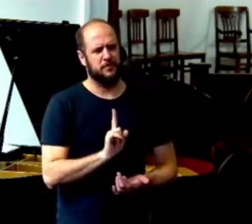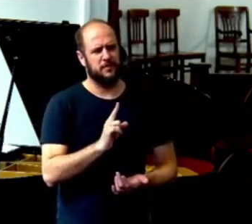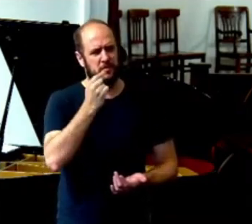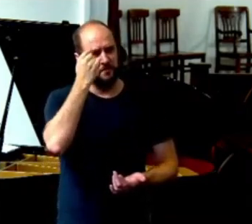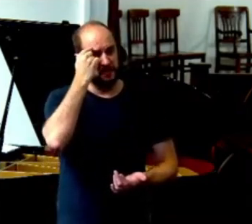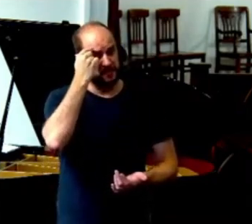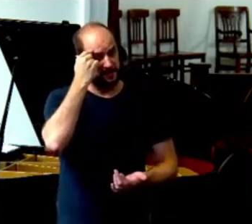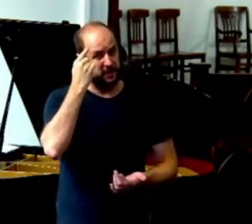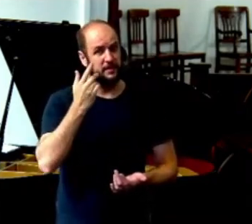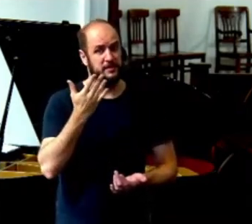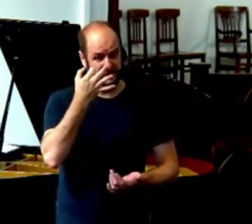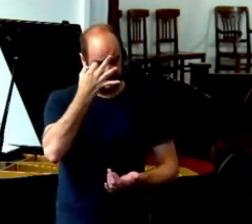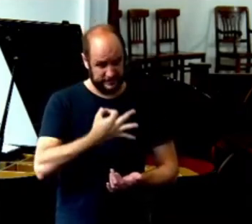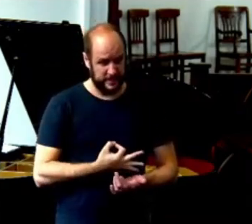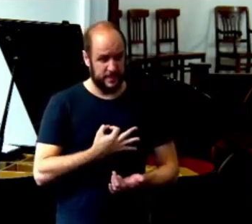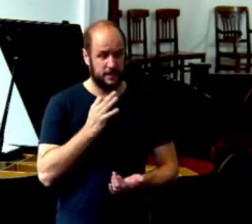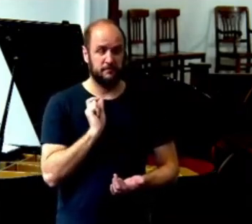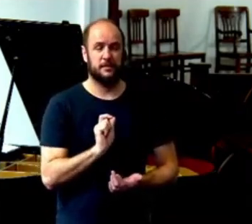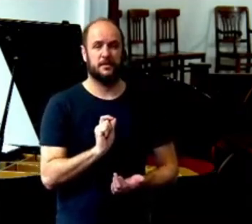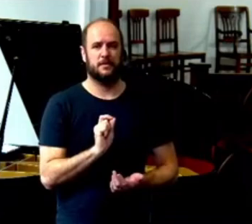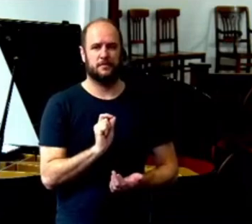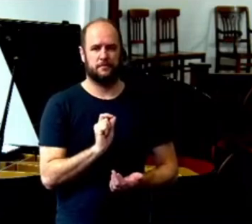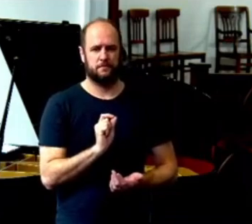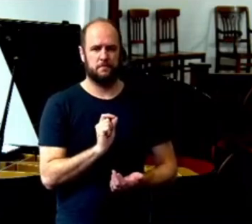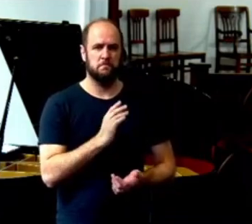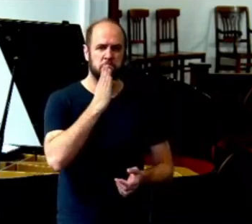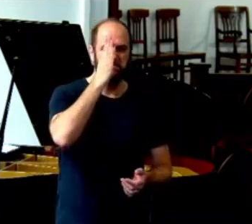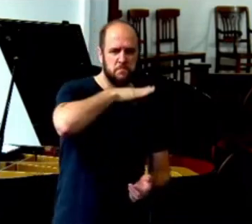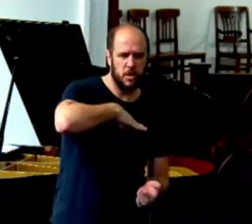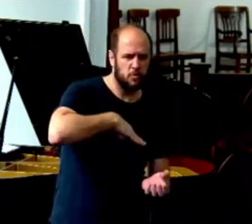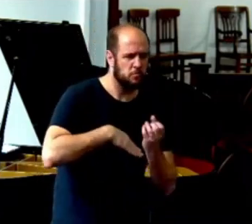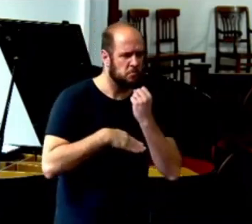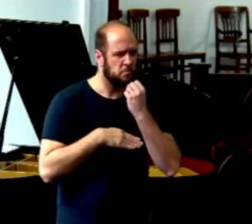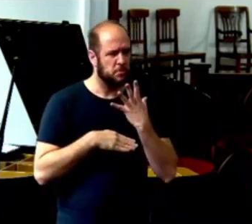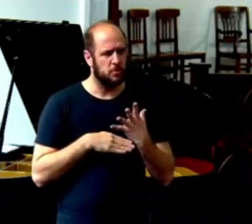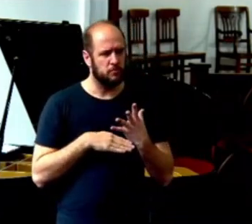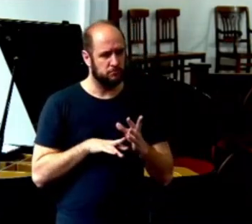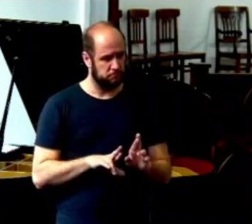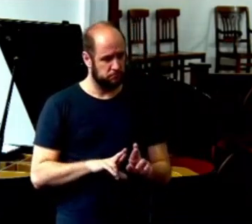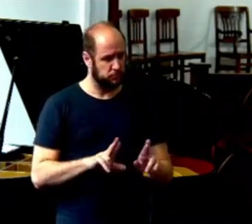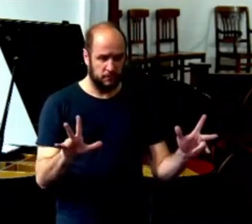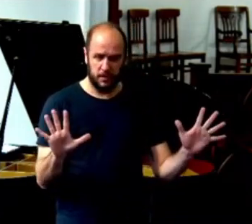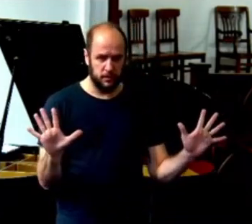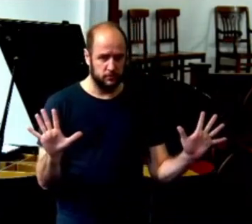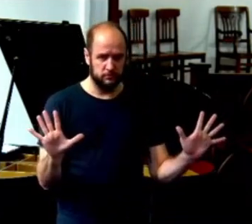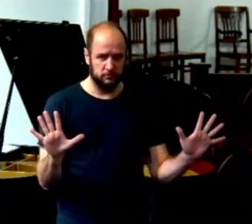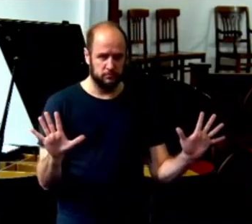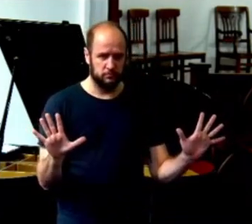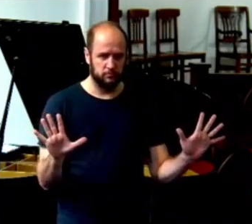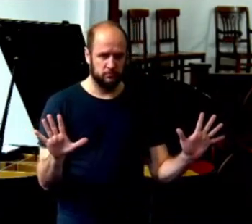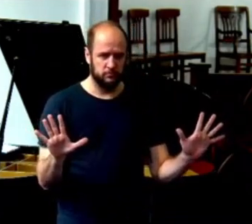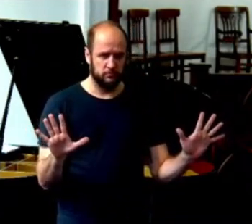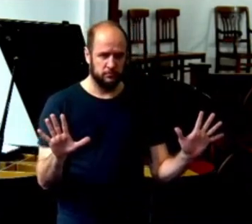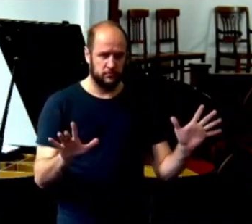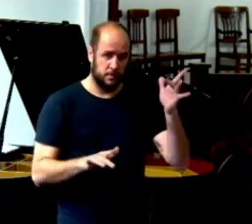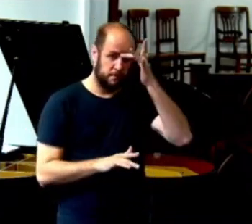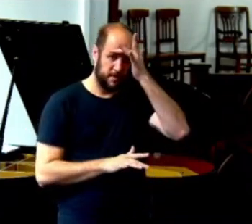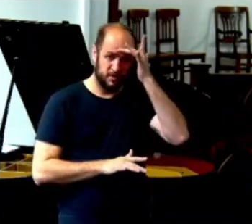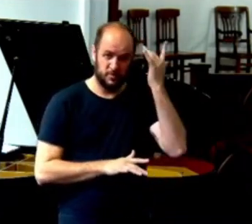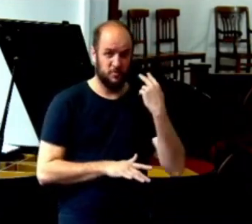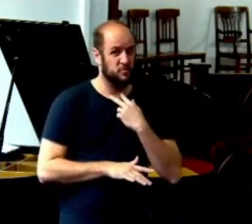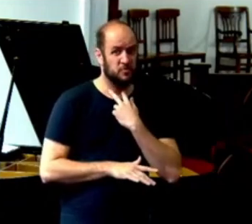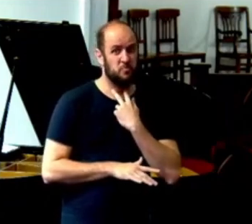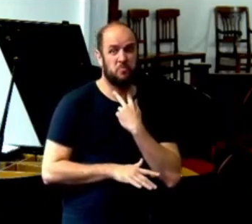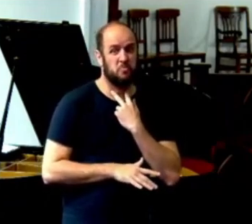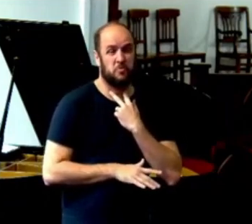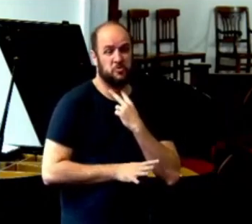isso, queridos irmãos, é que o mal e o bem tornam-se indiferentes. E pessoas não podem